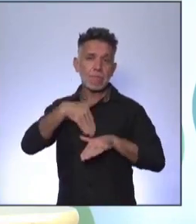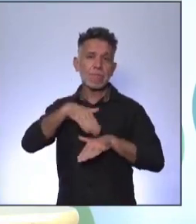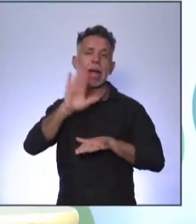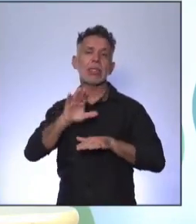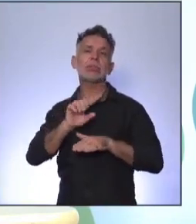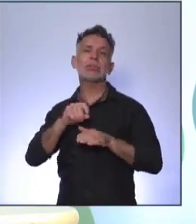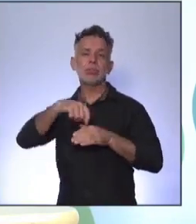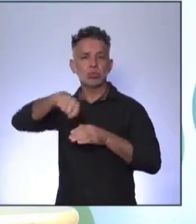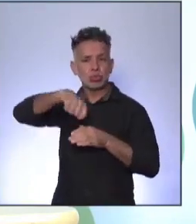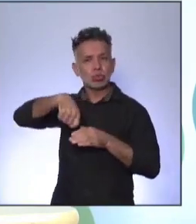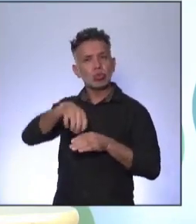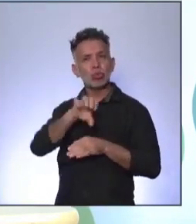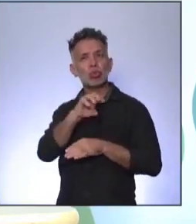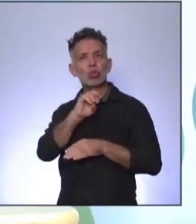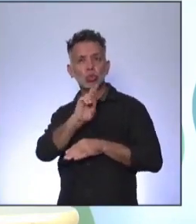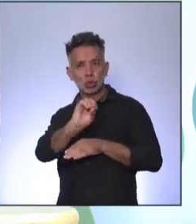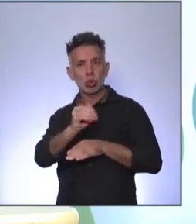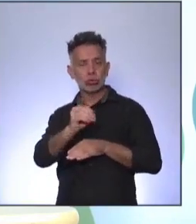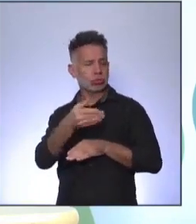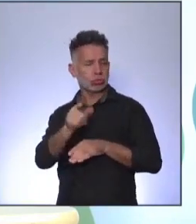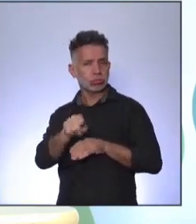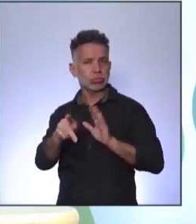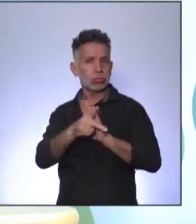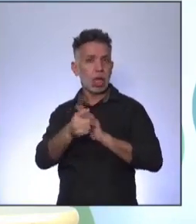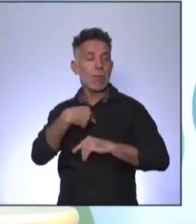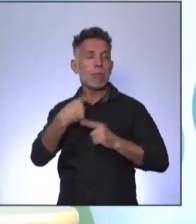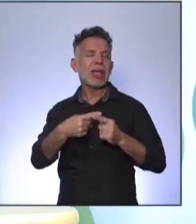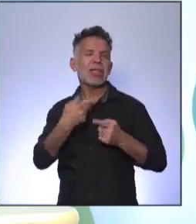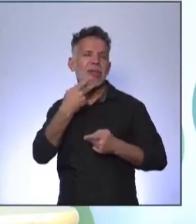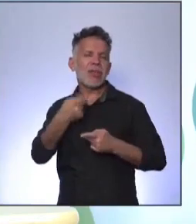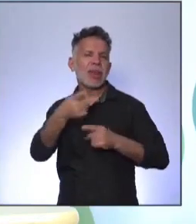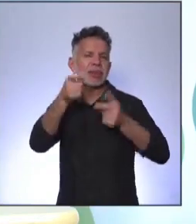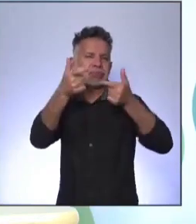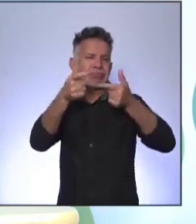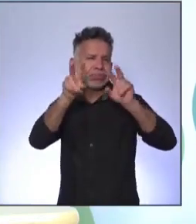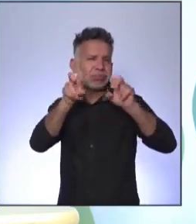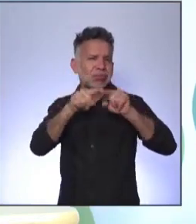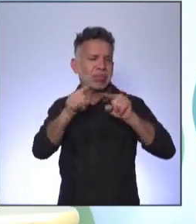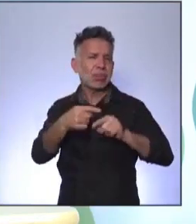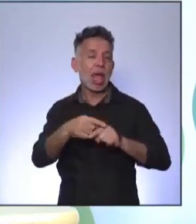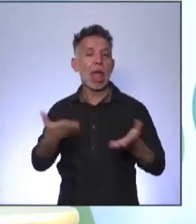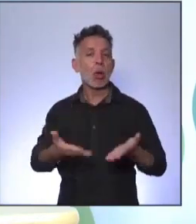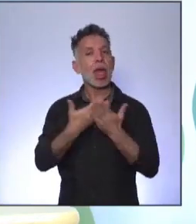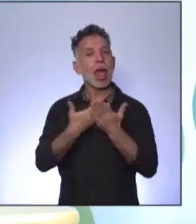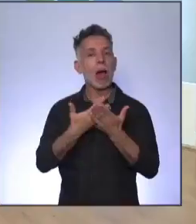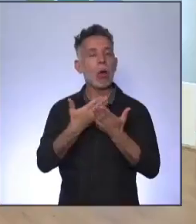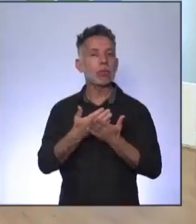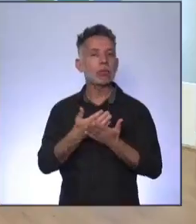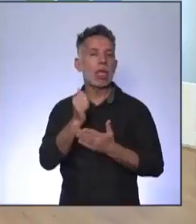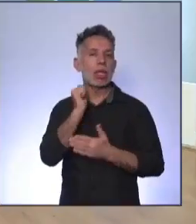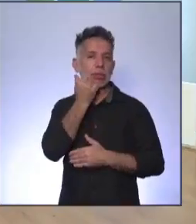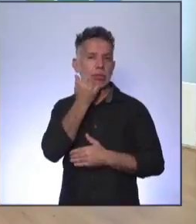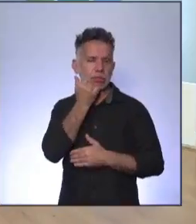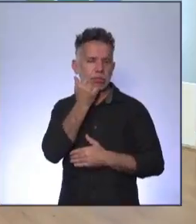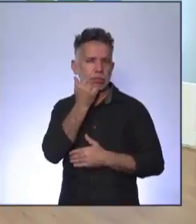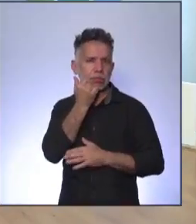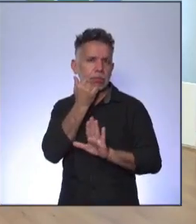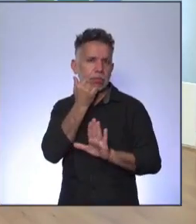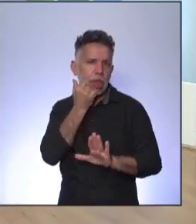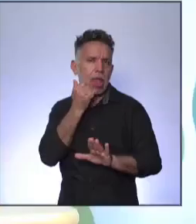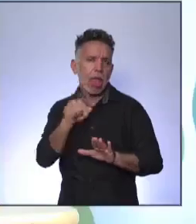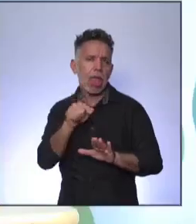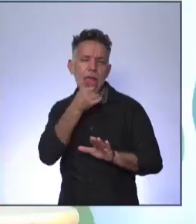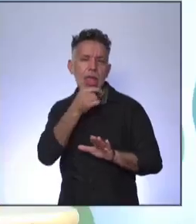caseiro. Por que, que a gente está falando isso? A gente está numa aula de ciências, né? Sim. Né, Robson, você né, tem que falar lá. Isso